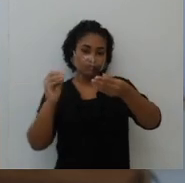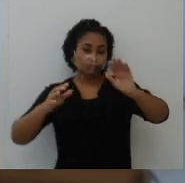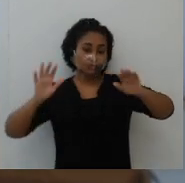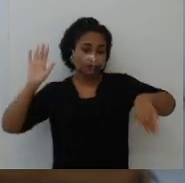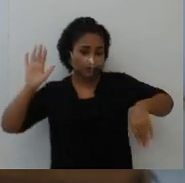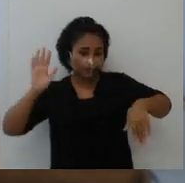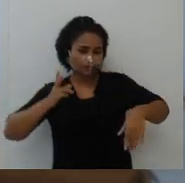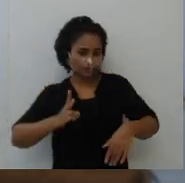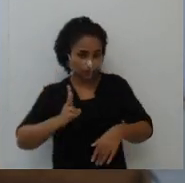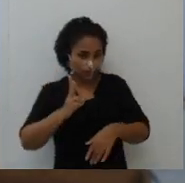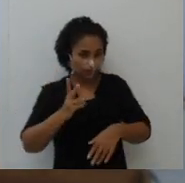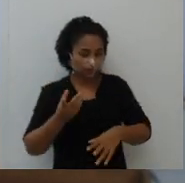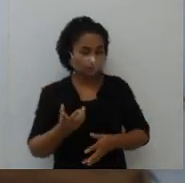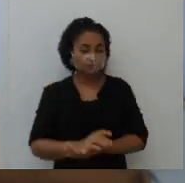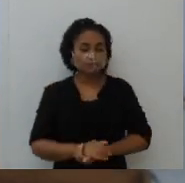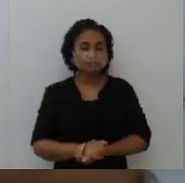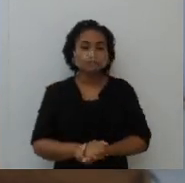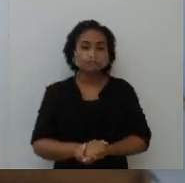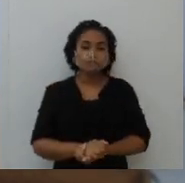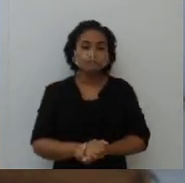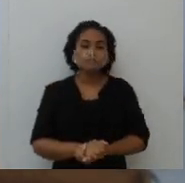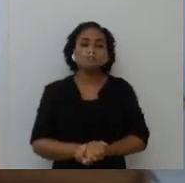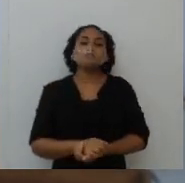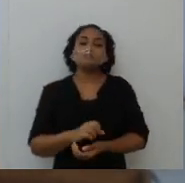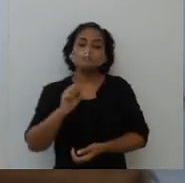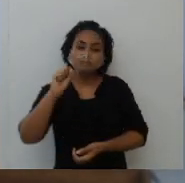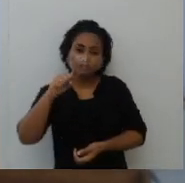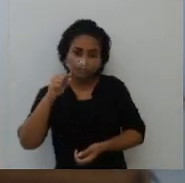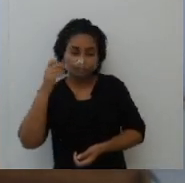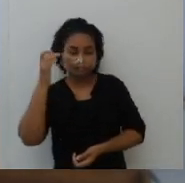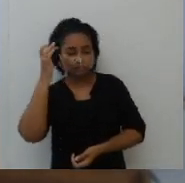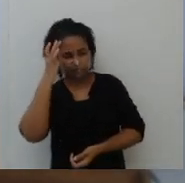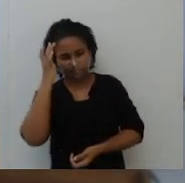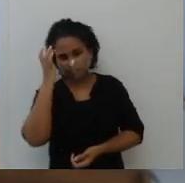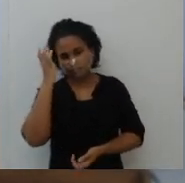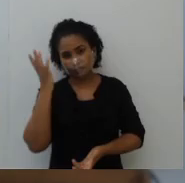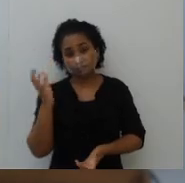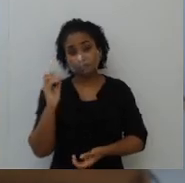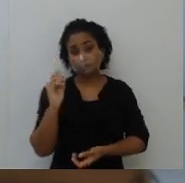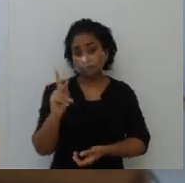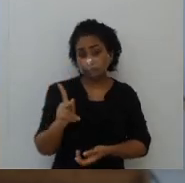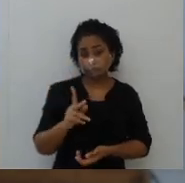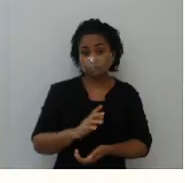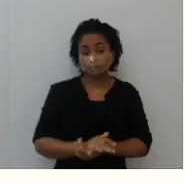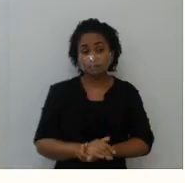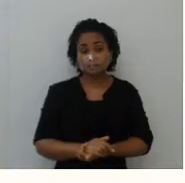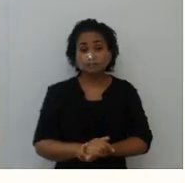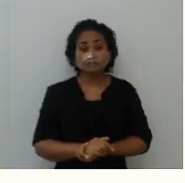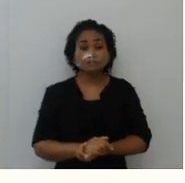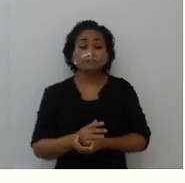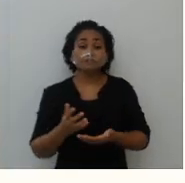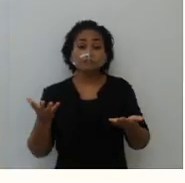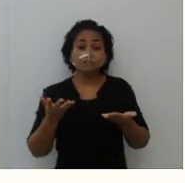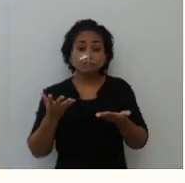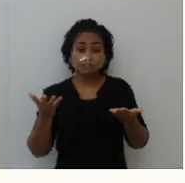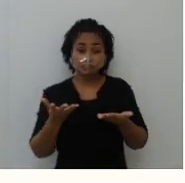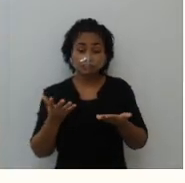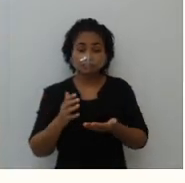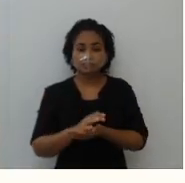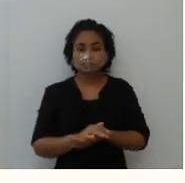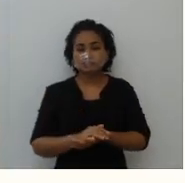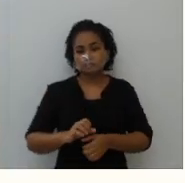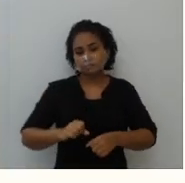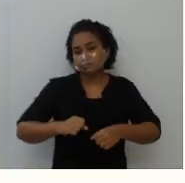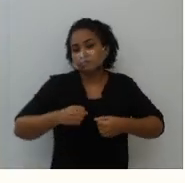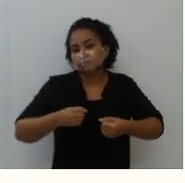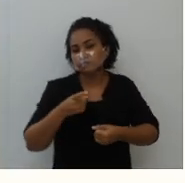com muita frequência? Very easy, yes? Ok, so now your challenge. Agora vai ser um